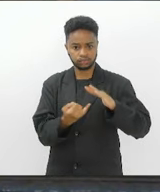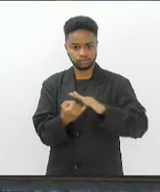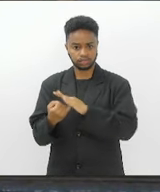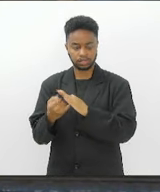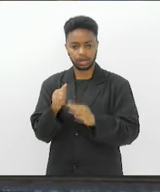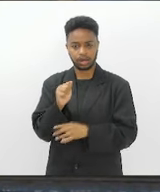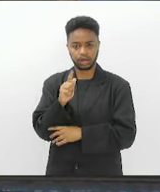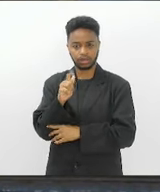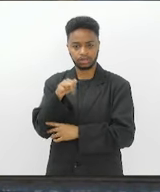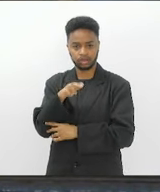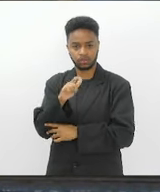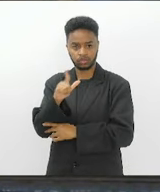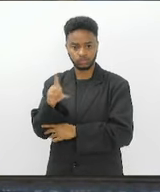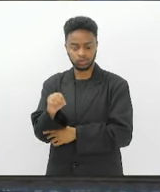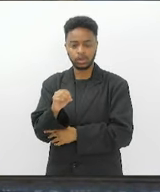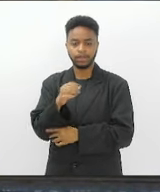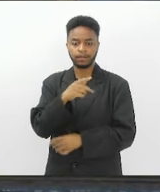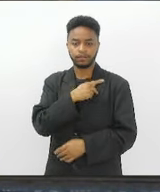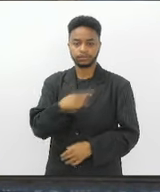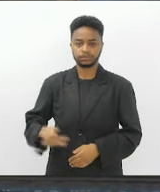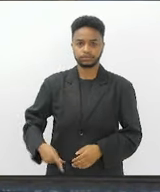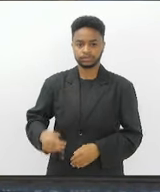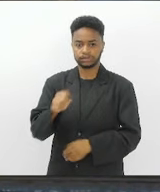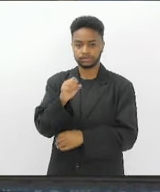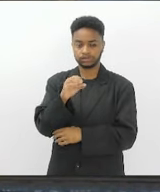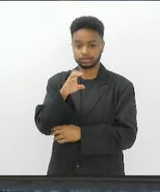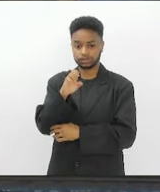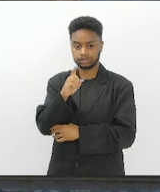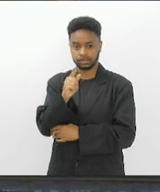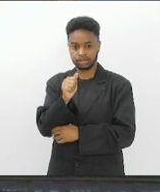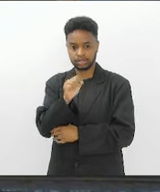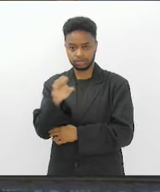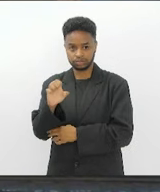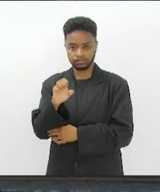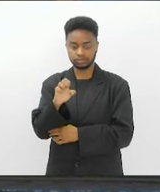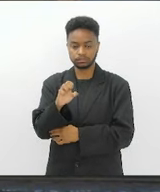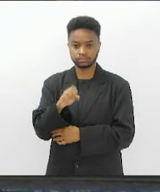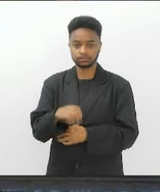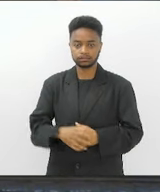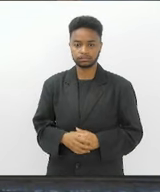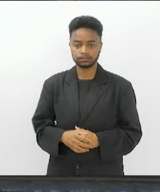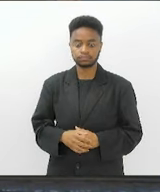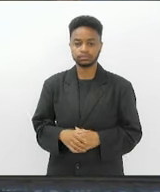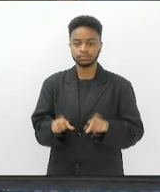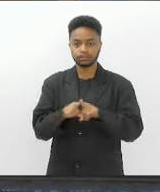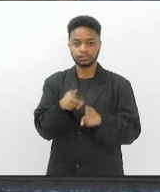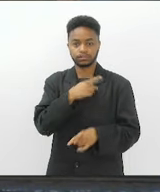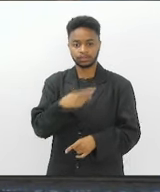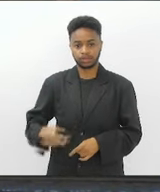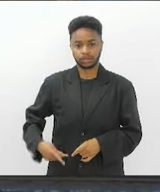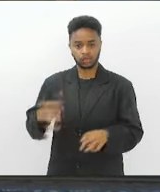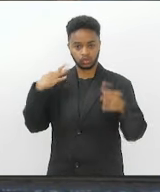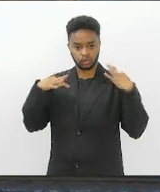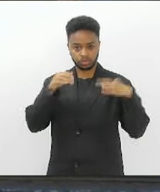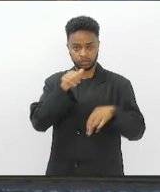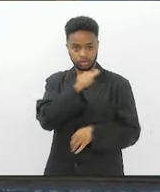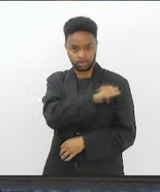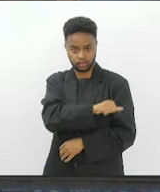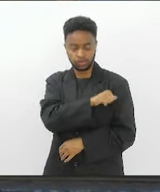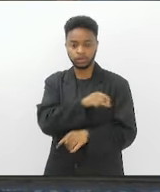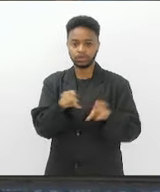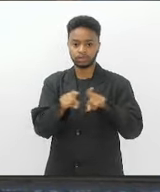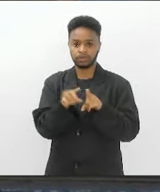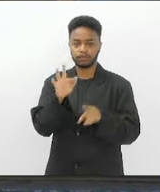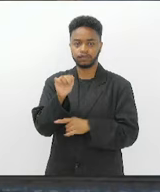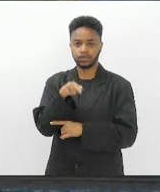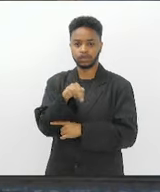da SEDAI, Sérgio Ricardo Martins de Almeida, presidente da Turis Rio, e o Fernando César do Vale,